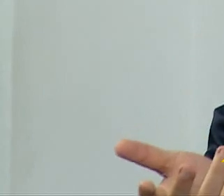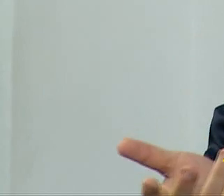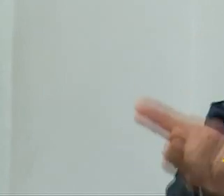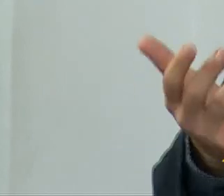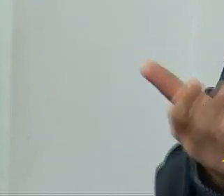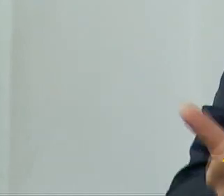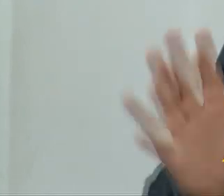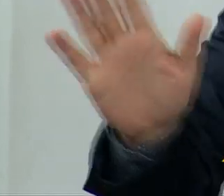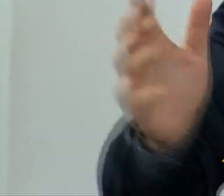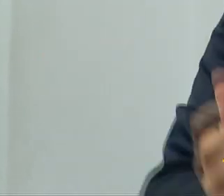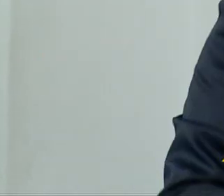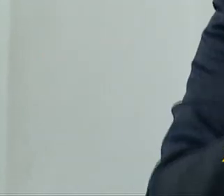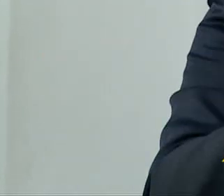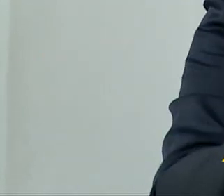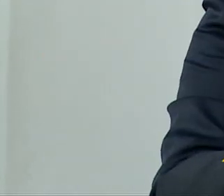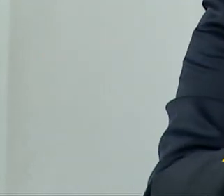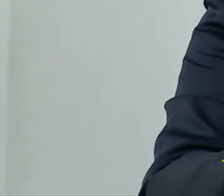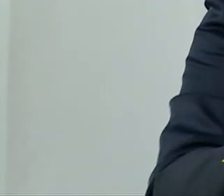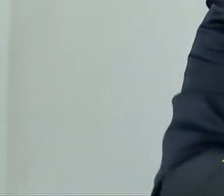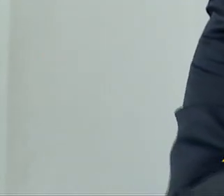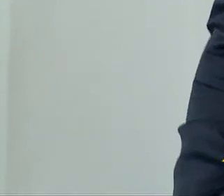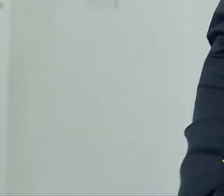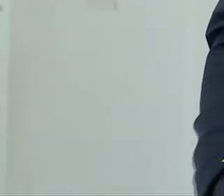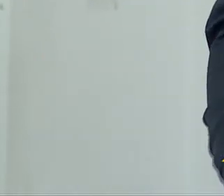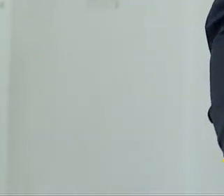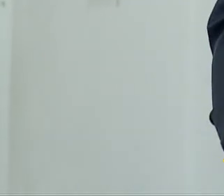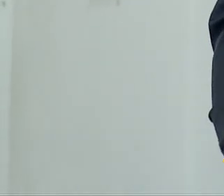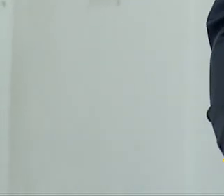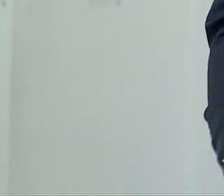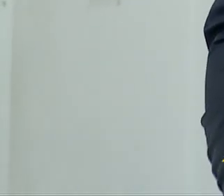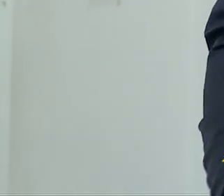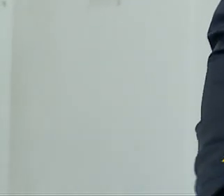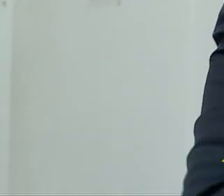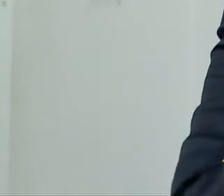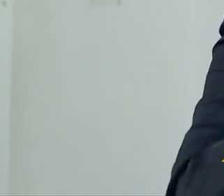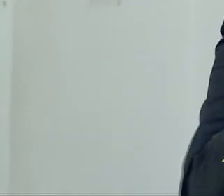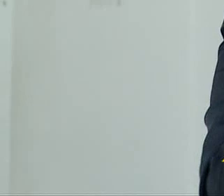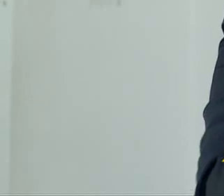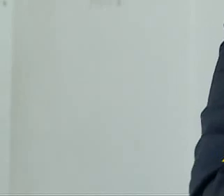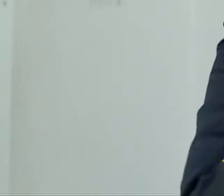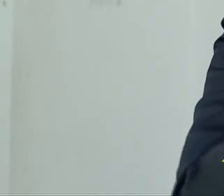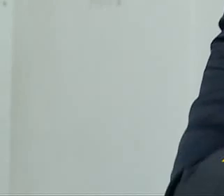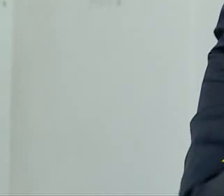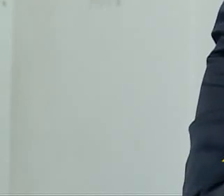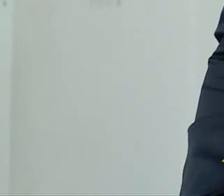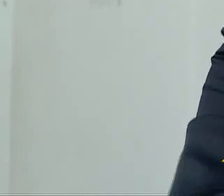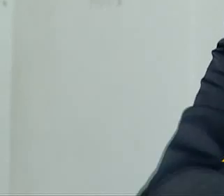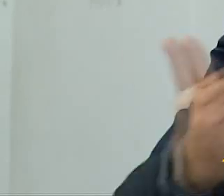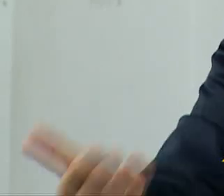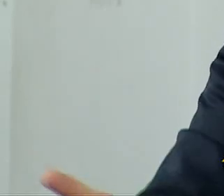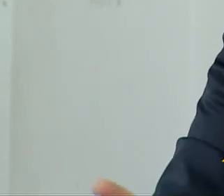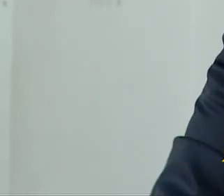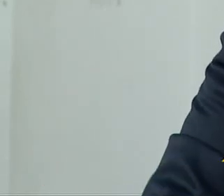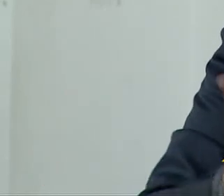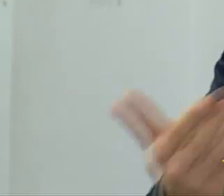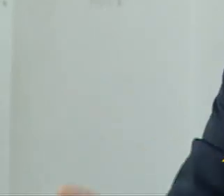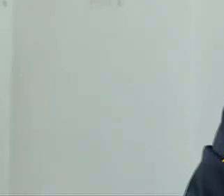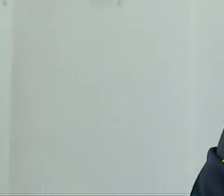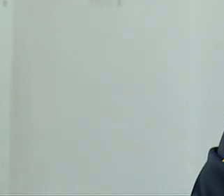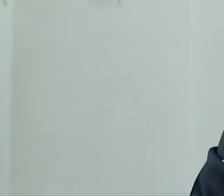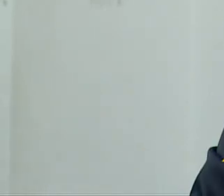essa oportunidade de ter as audiências, as ordinárias, as sessões ordinárias, num